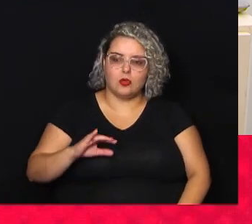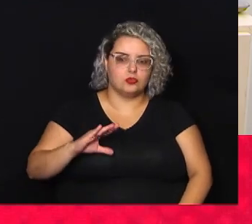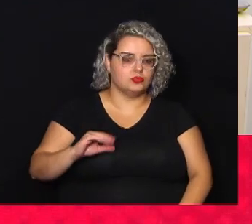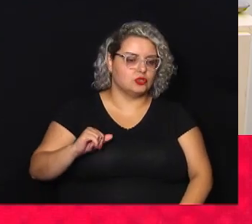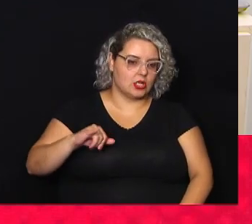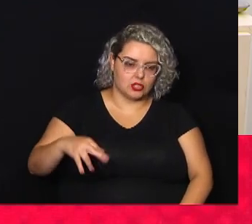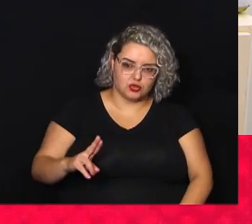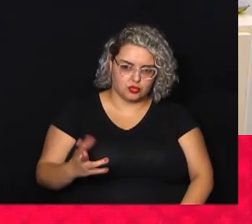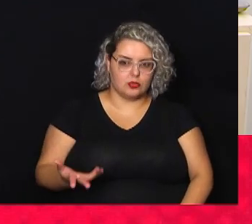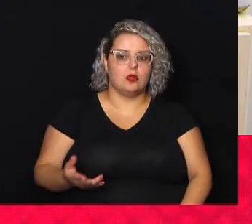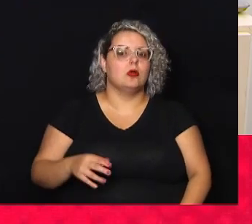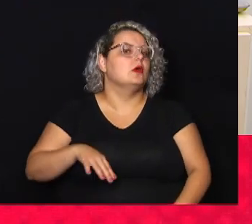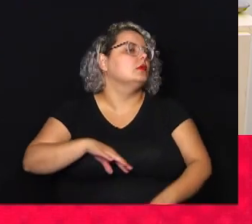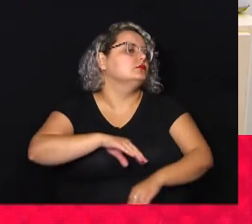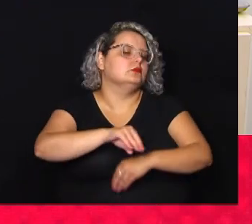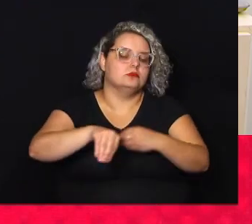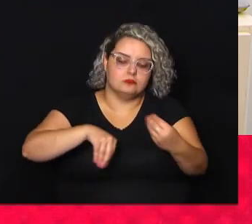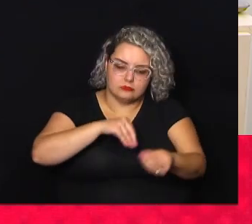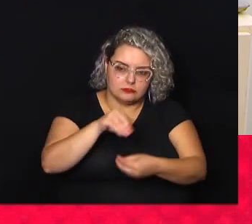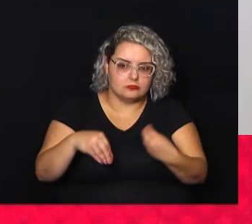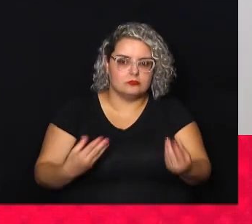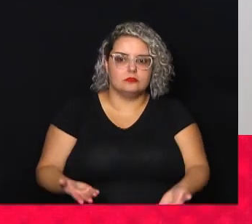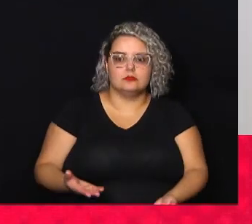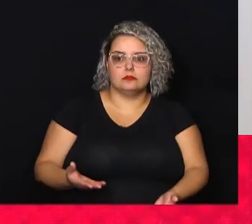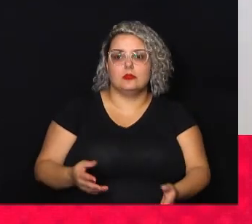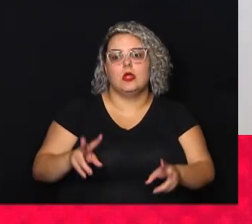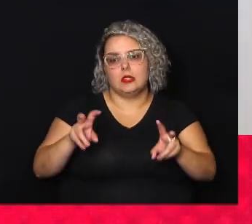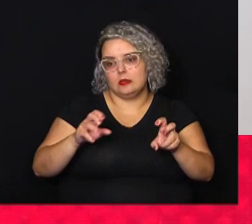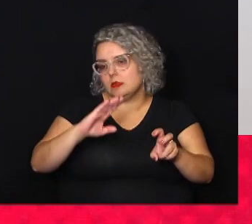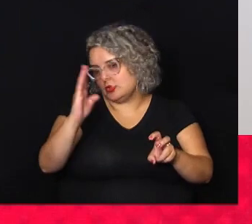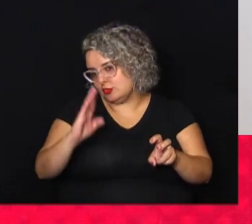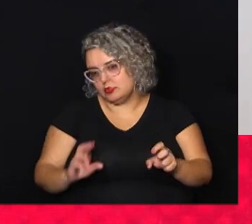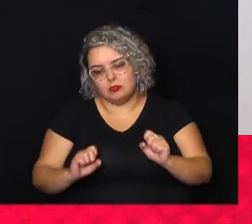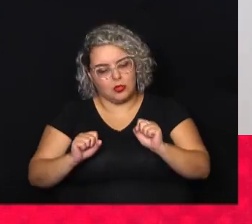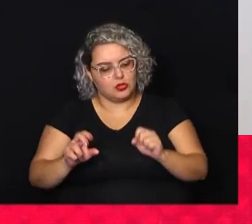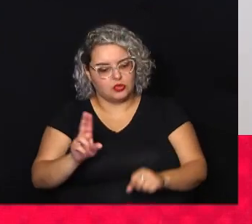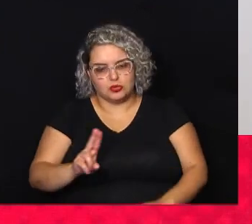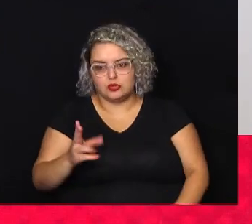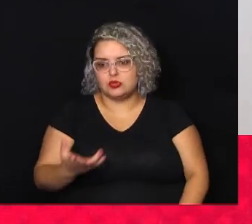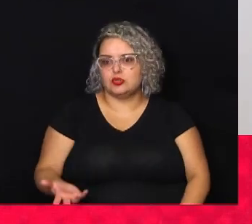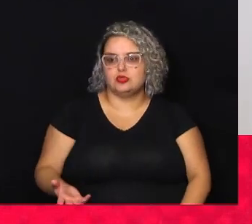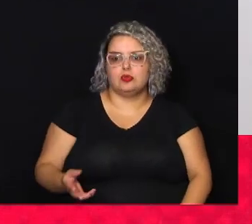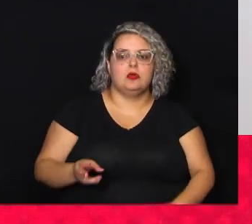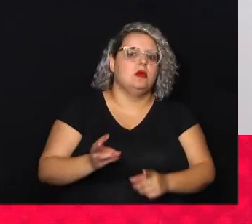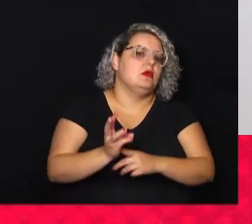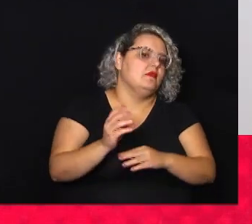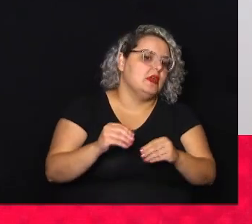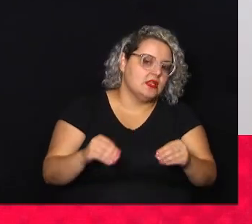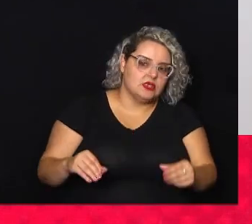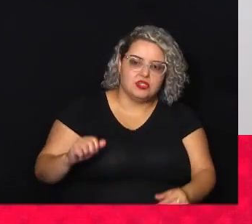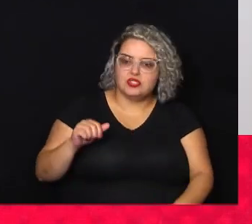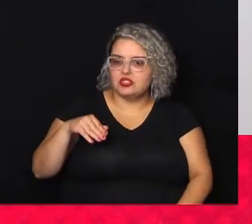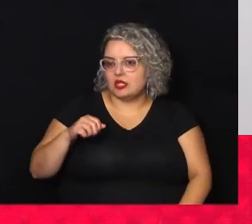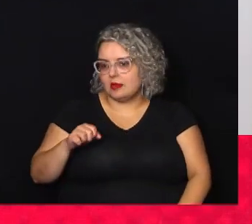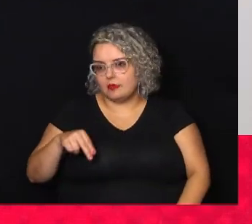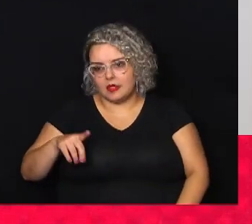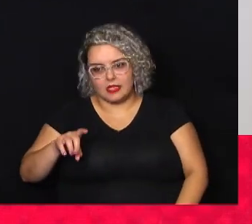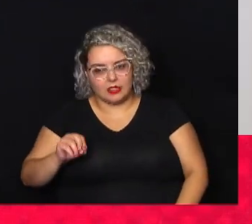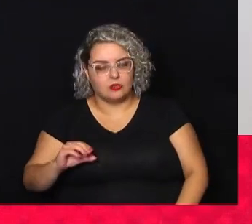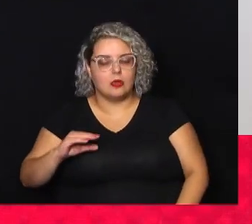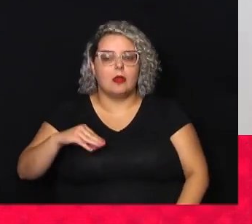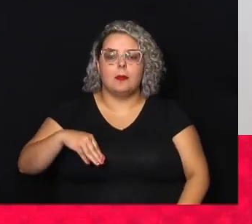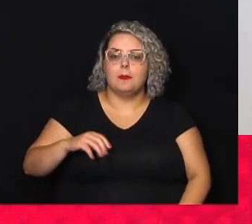caju. Mas essa receita é versátil também. A gente aqui tá na temática Brasil, né? Mas a gente pode usar farinha de